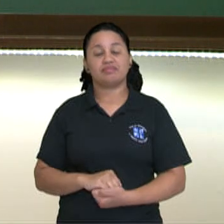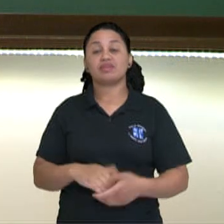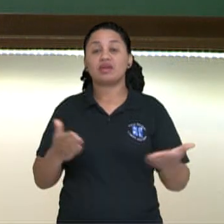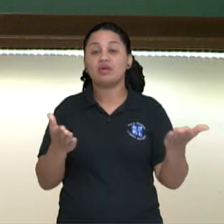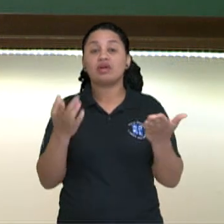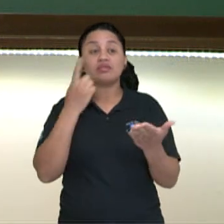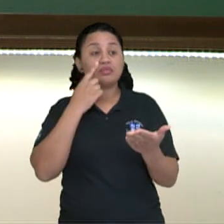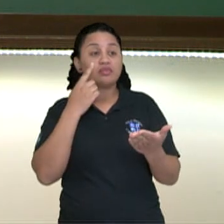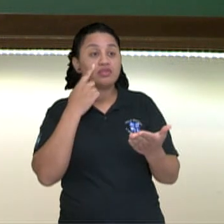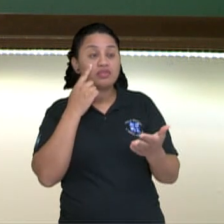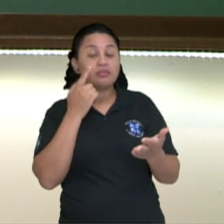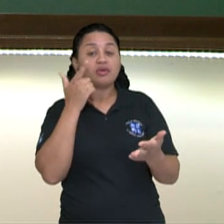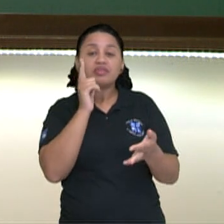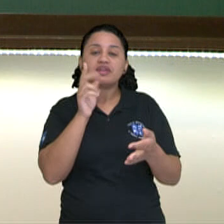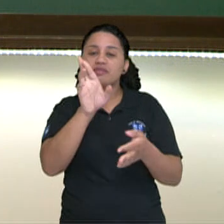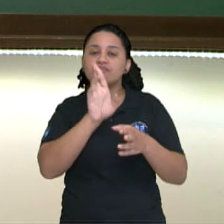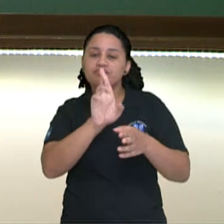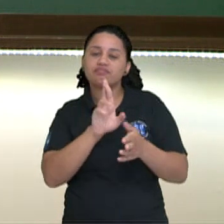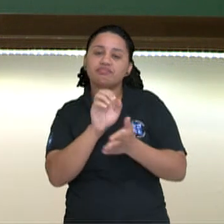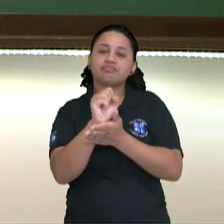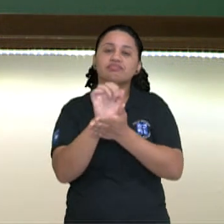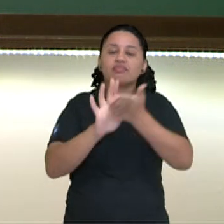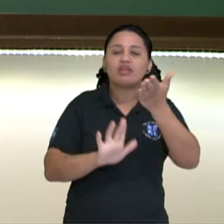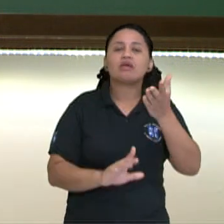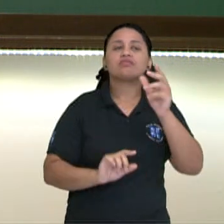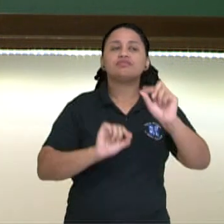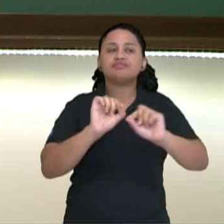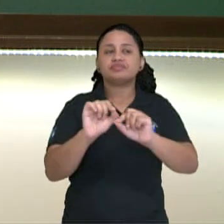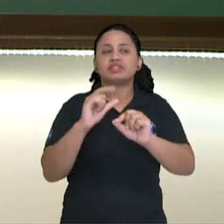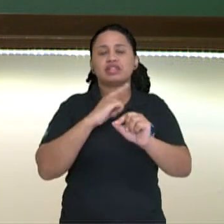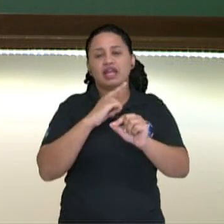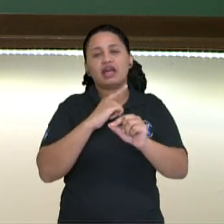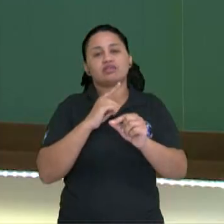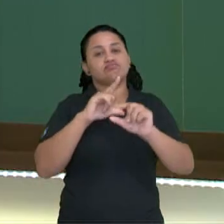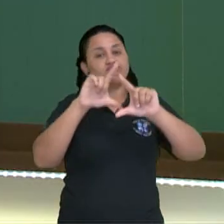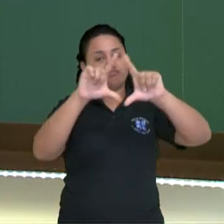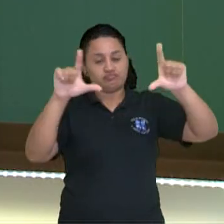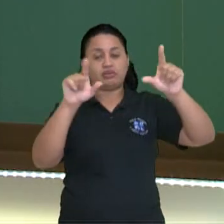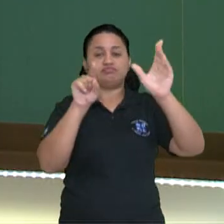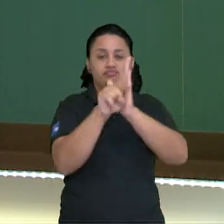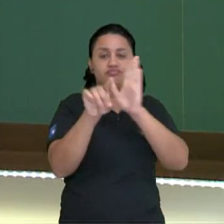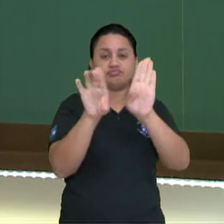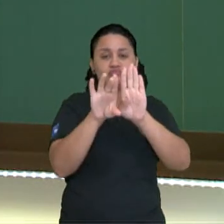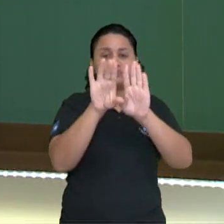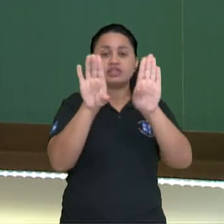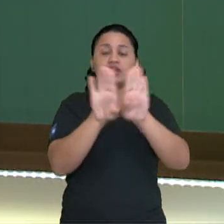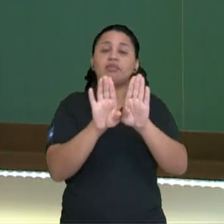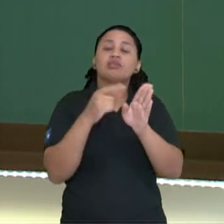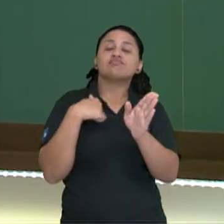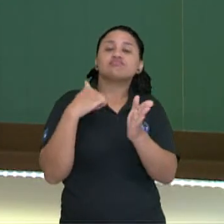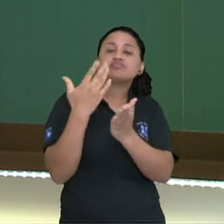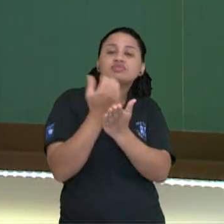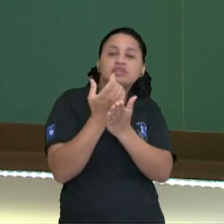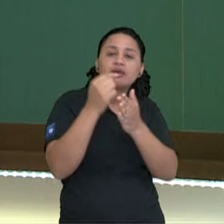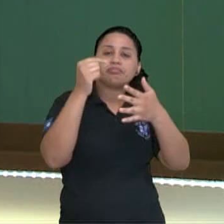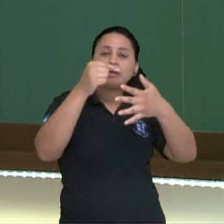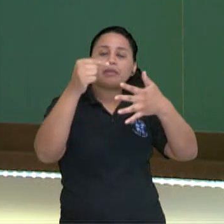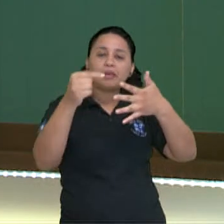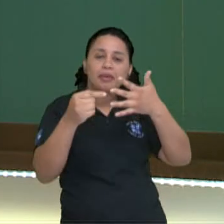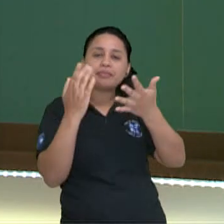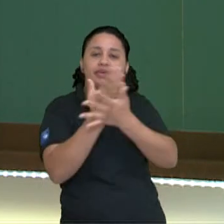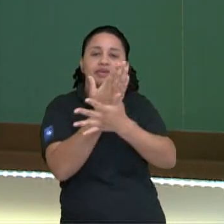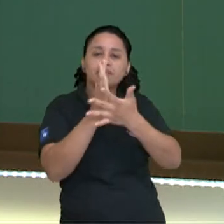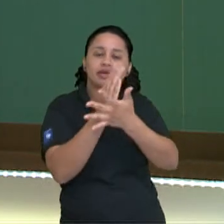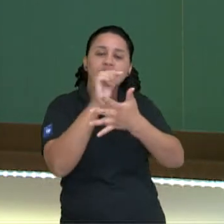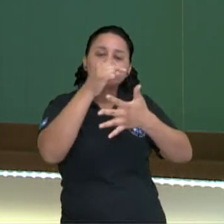Vamos lá então, pessoal, para a resolução dessa atividade. Aqui eu deixei o enunciado e os dados separados já para vocês